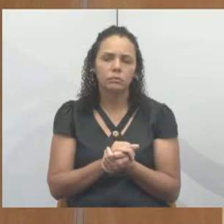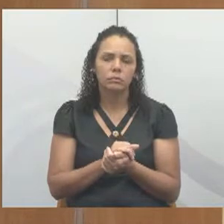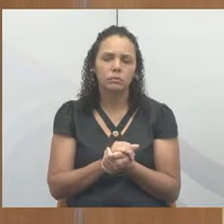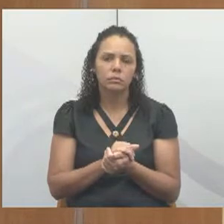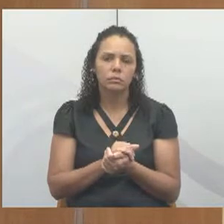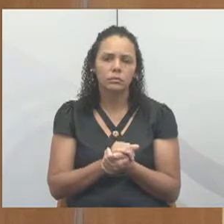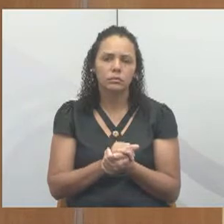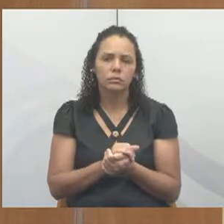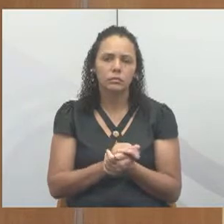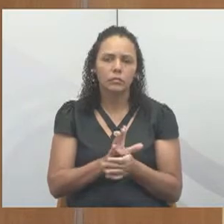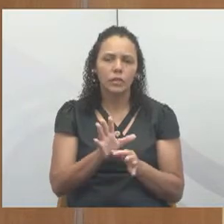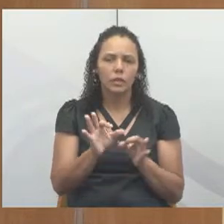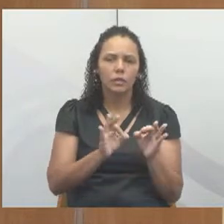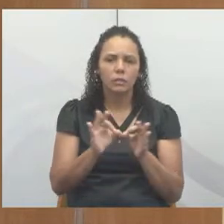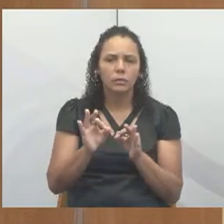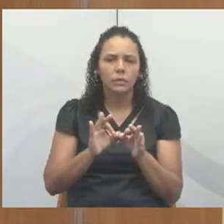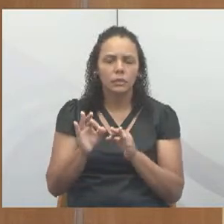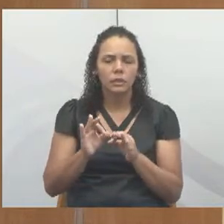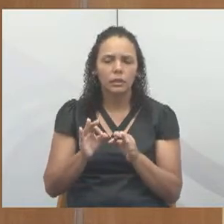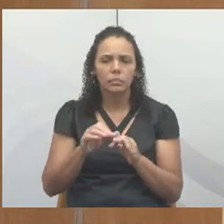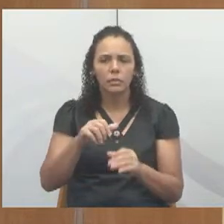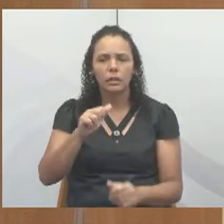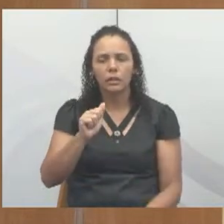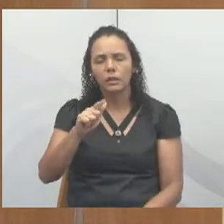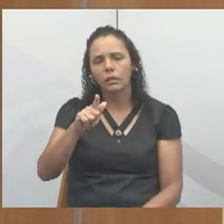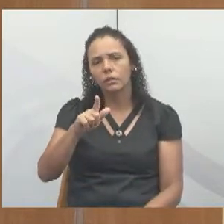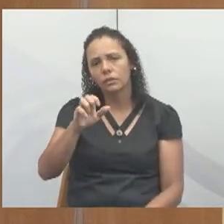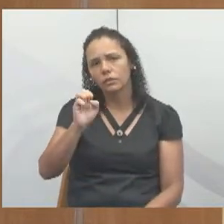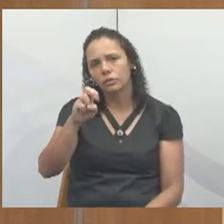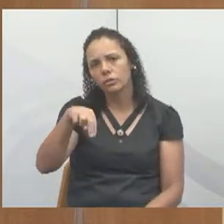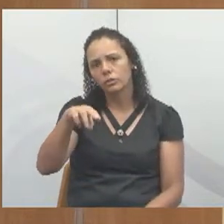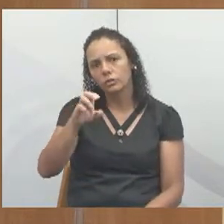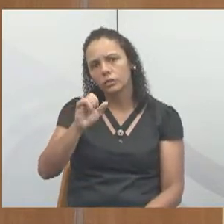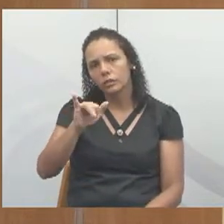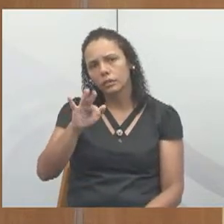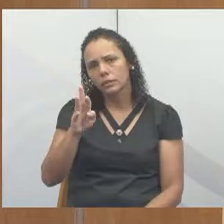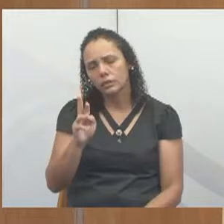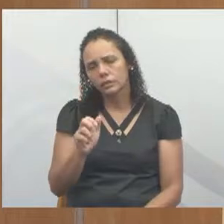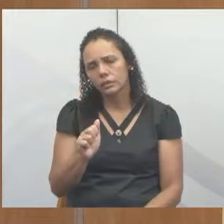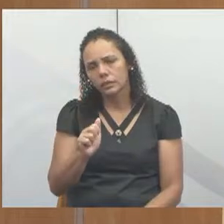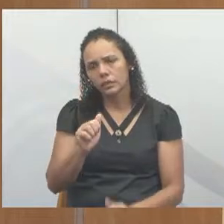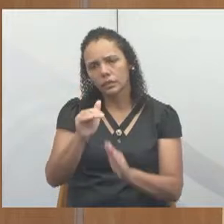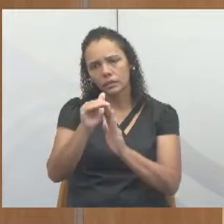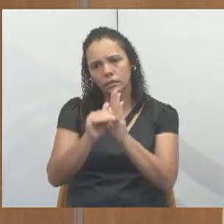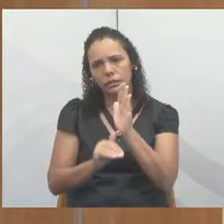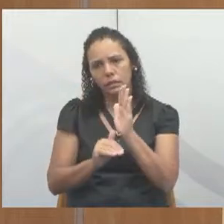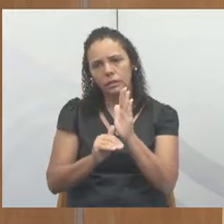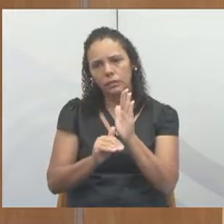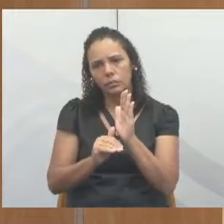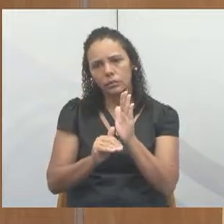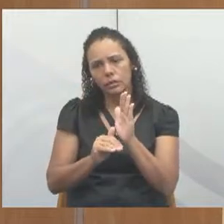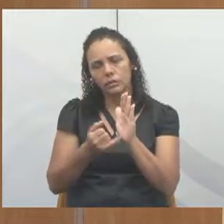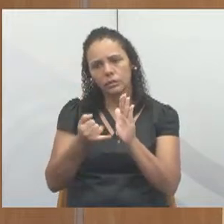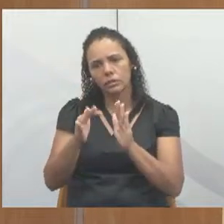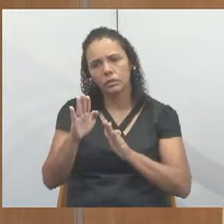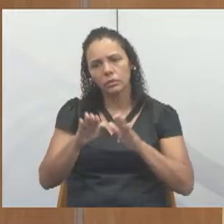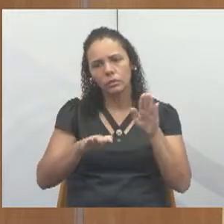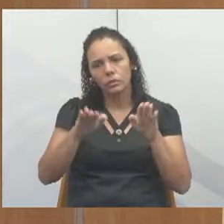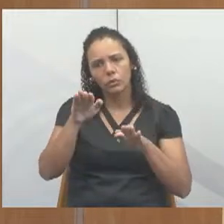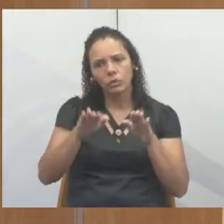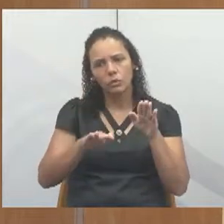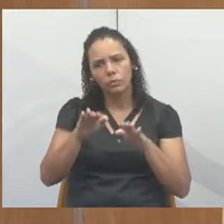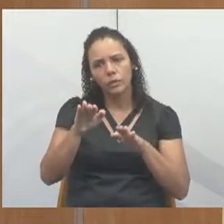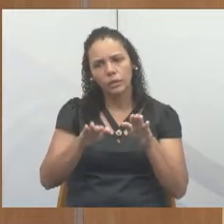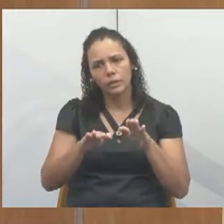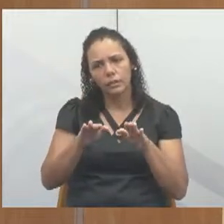regulamentada pela agência reguladora. Então, só para... que ainda está abaixo da inflação se comparado, porque ali a gente fez uma